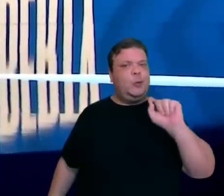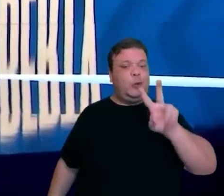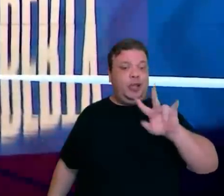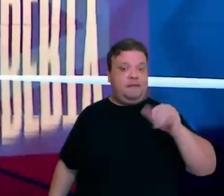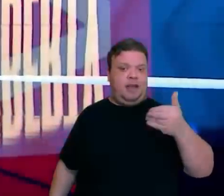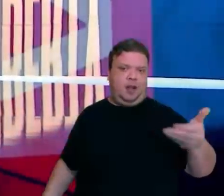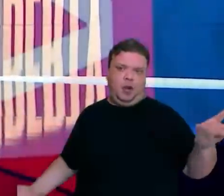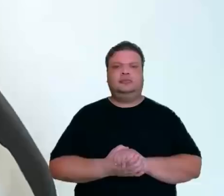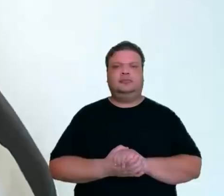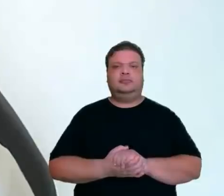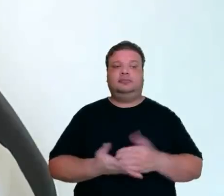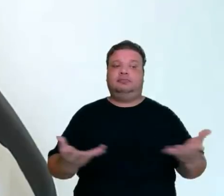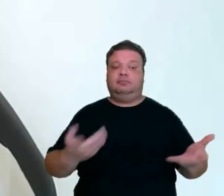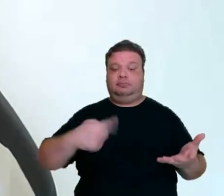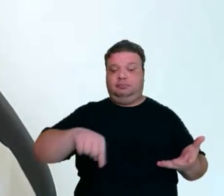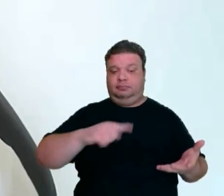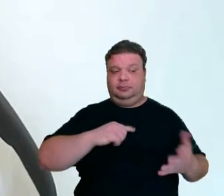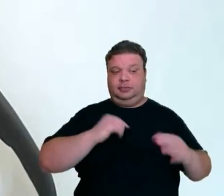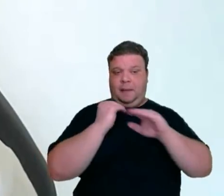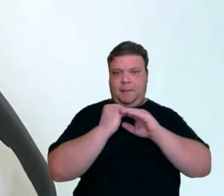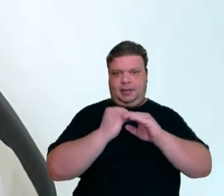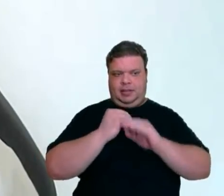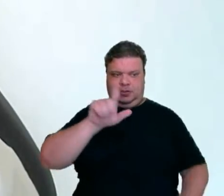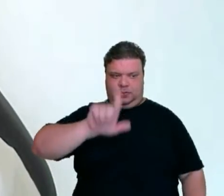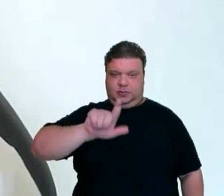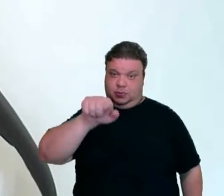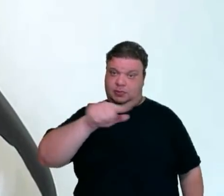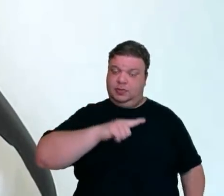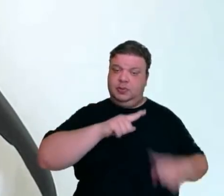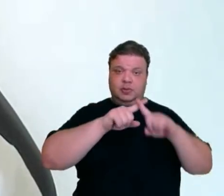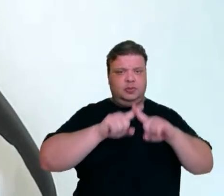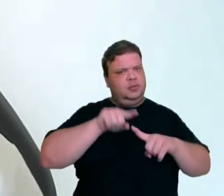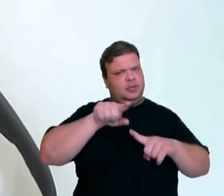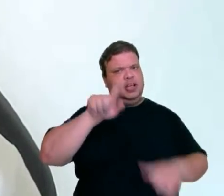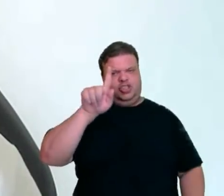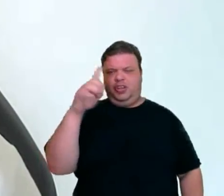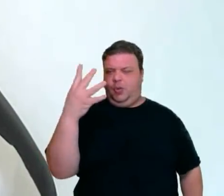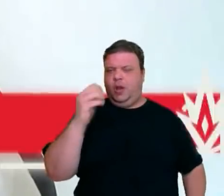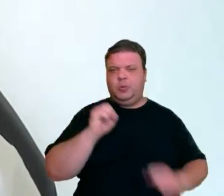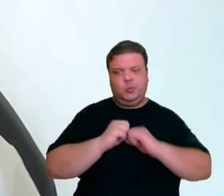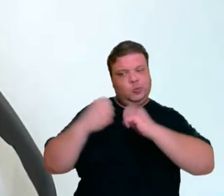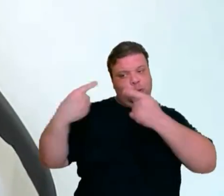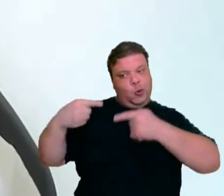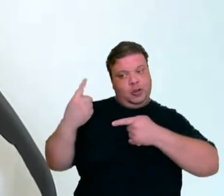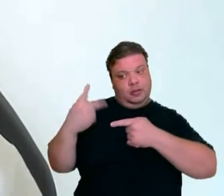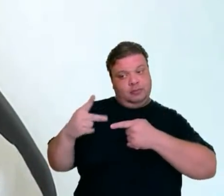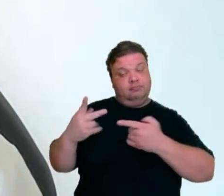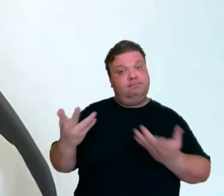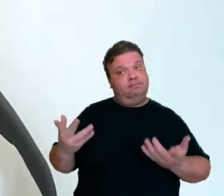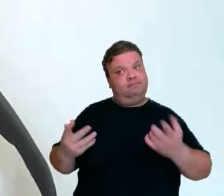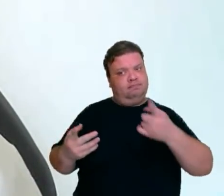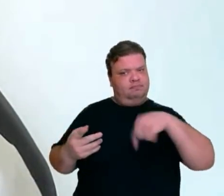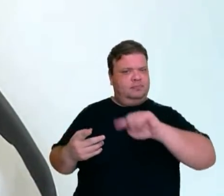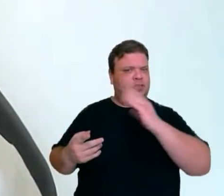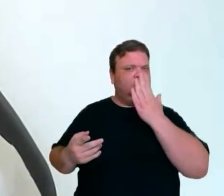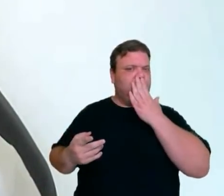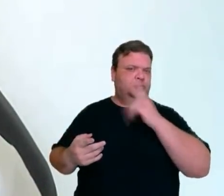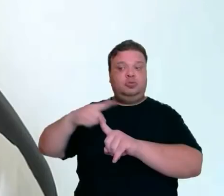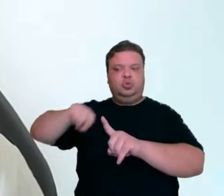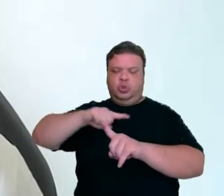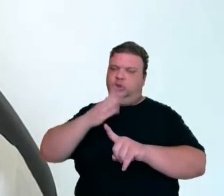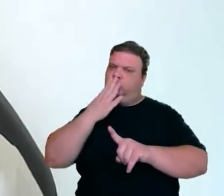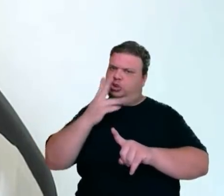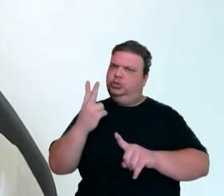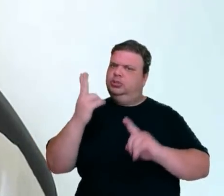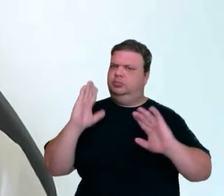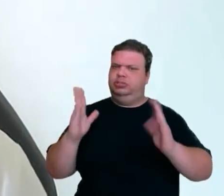cor, e por cima o outro, né? Ó, cadê que coisa linda? Que coisa linda. Olha o Kalec lá, ó. Meus jogadores jogam... Em vez de ter o mousepad,